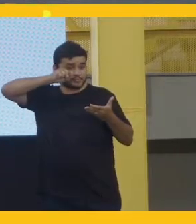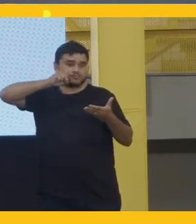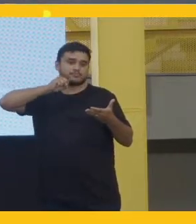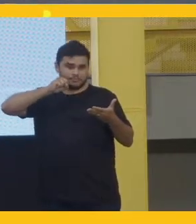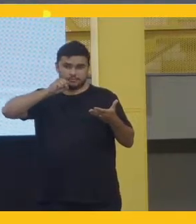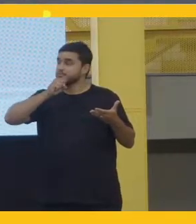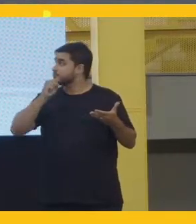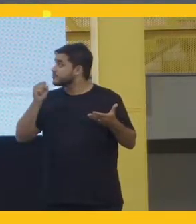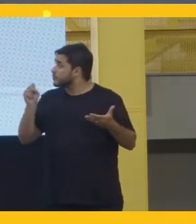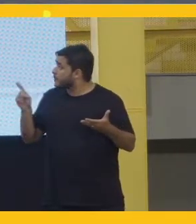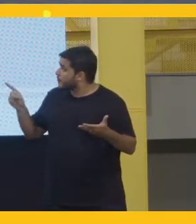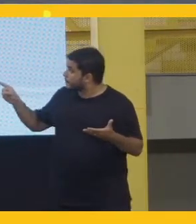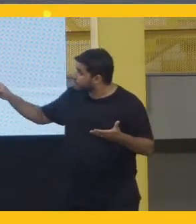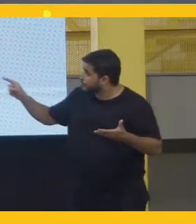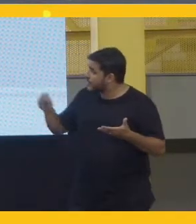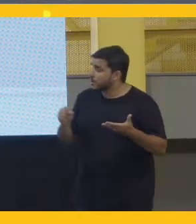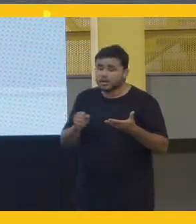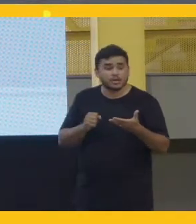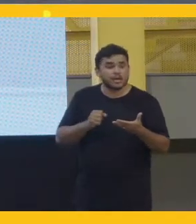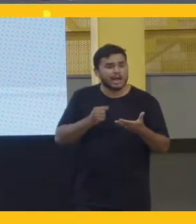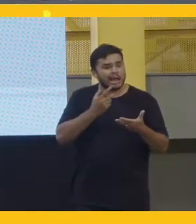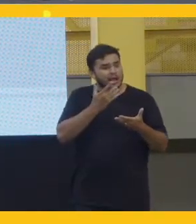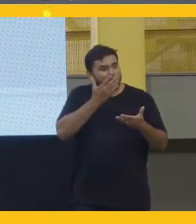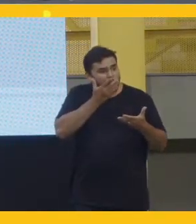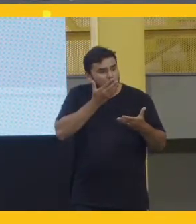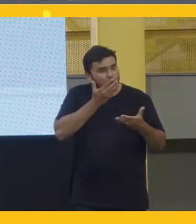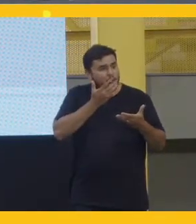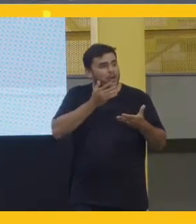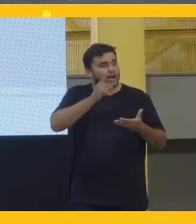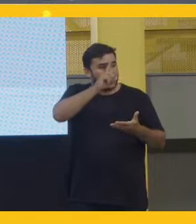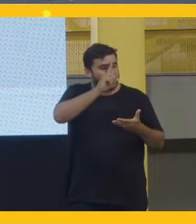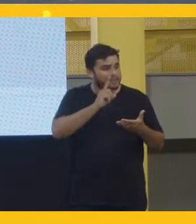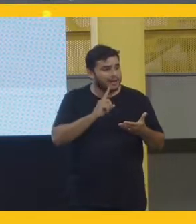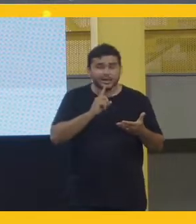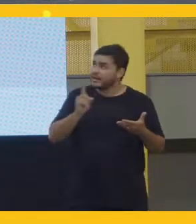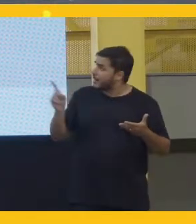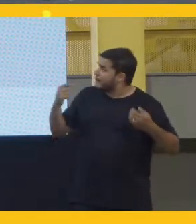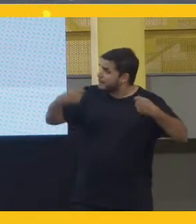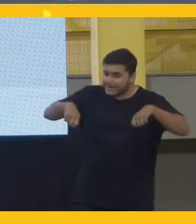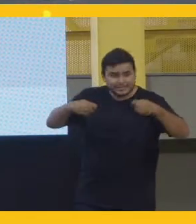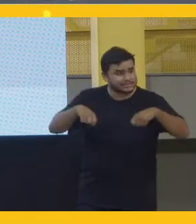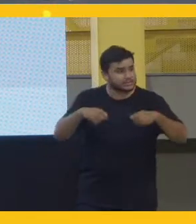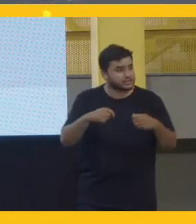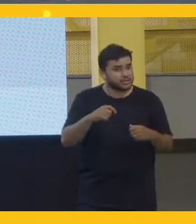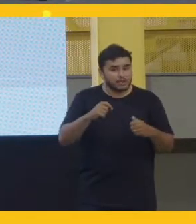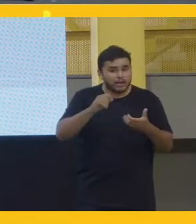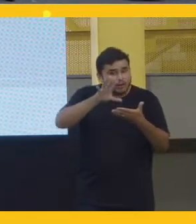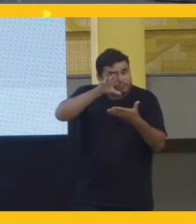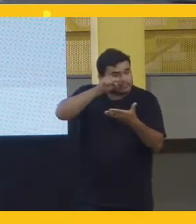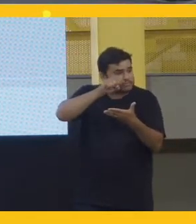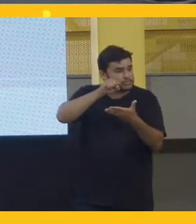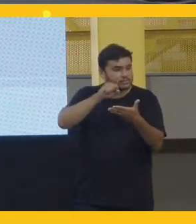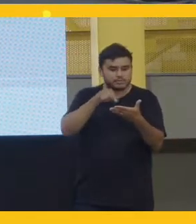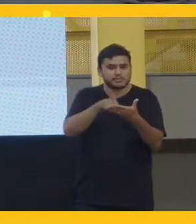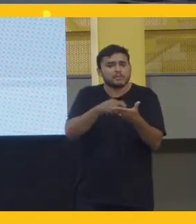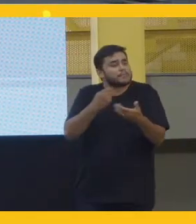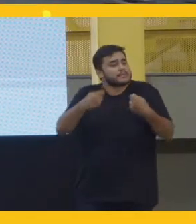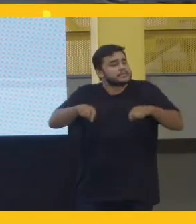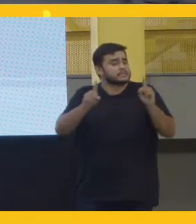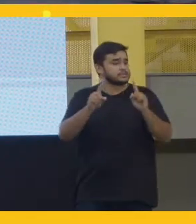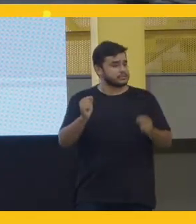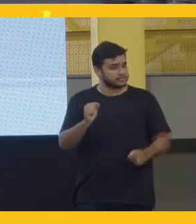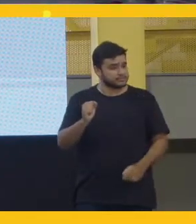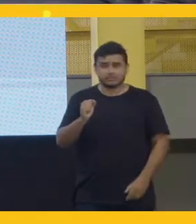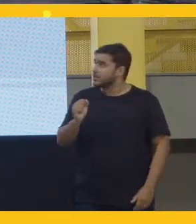verde. Então você não precisa ter uma luz amarela na TV para que você enxergue amarelo. Você